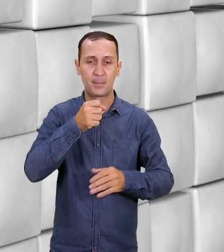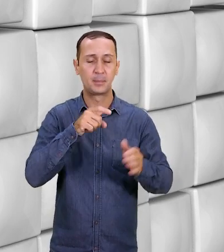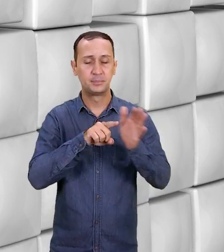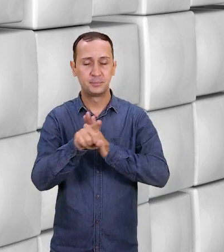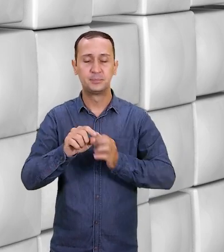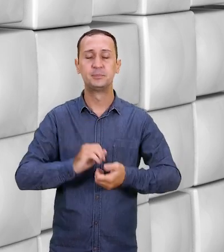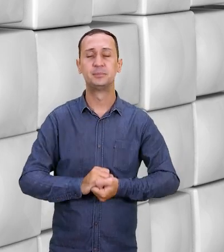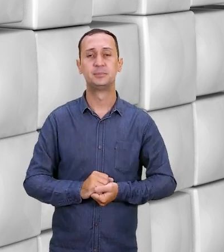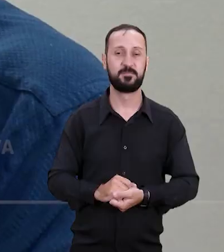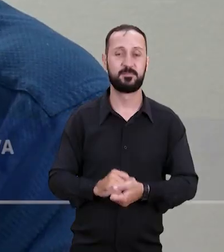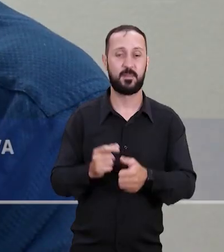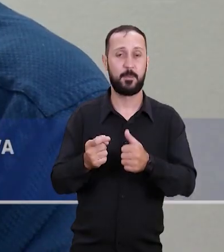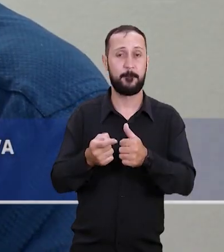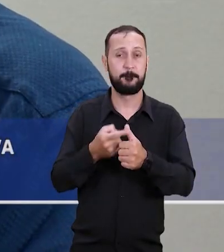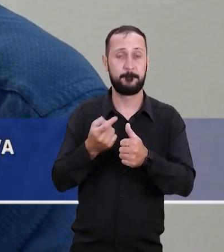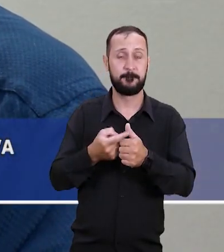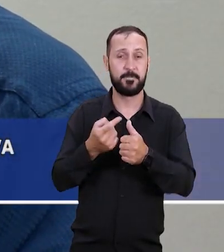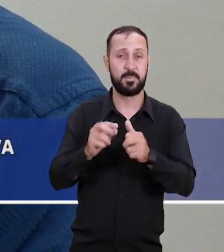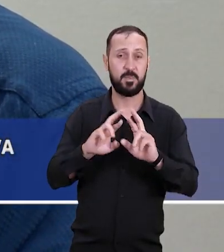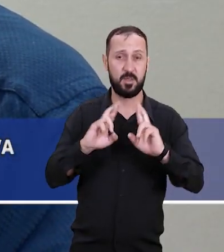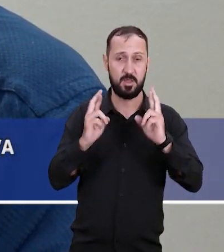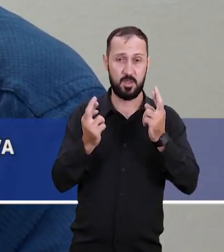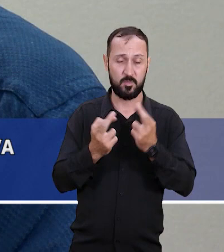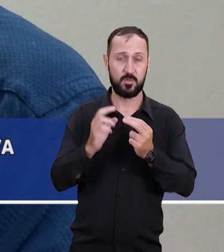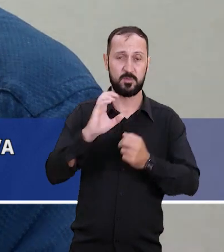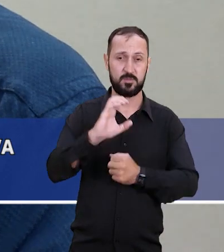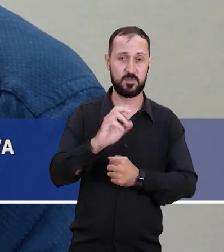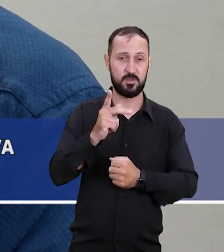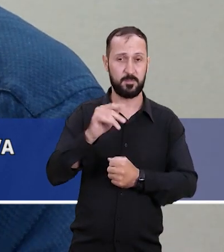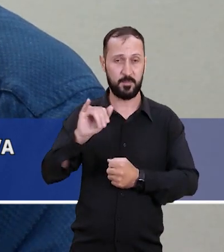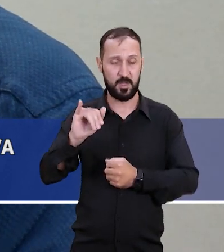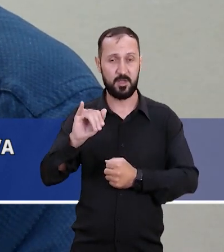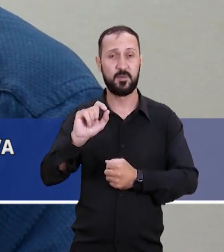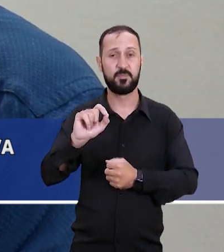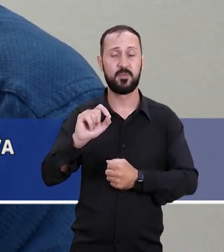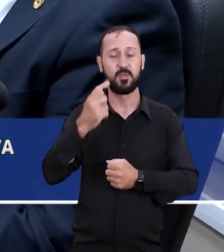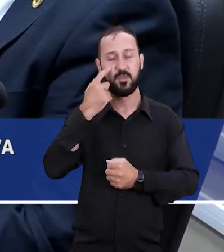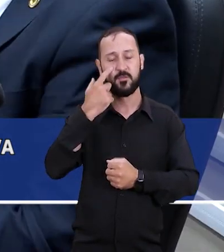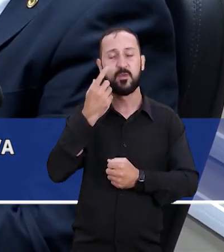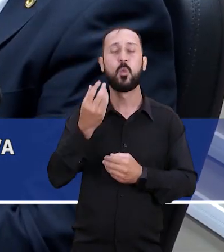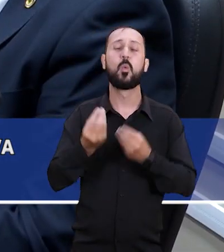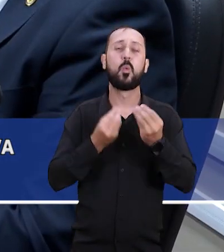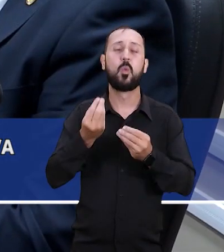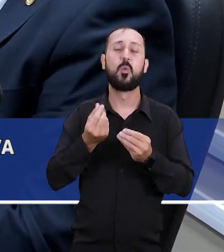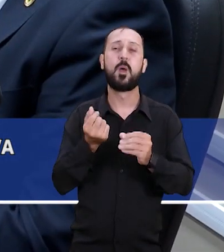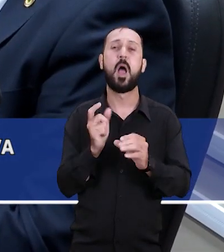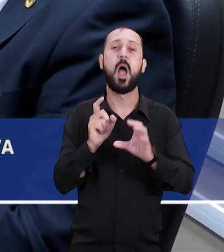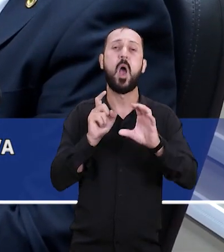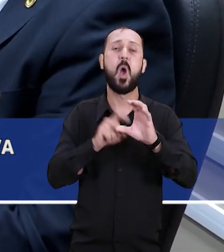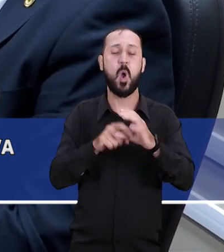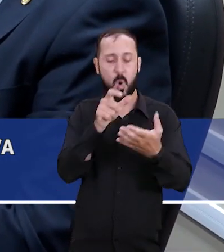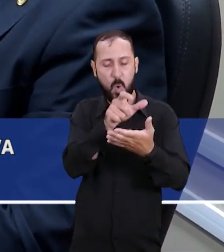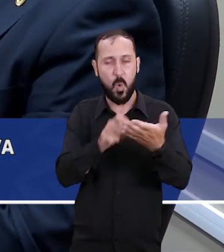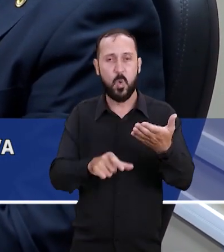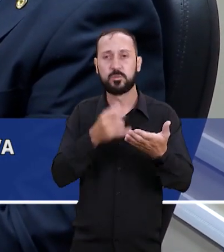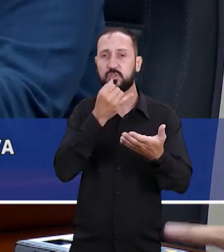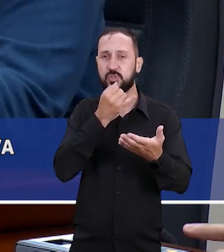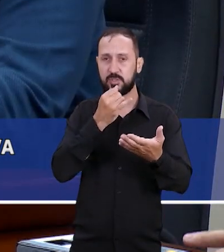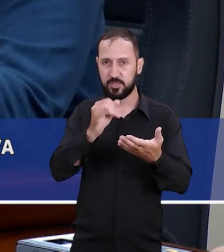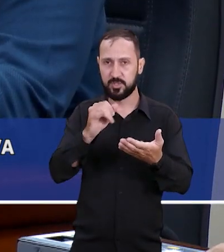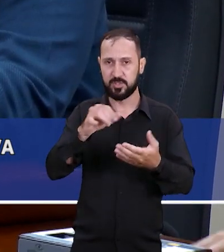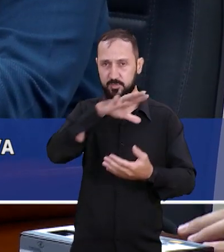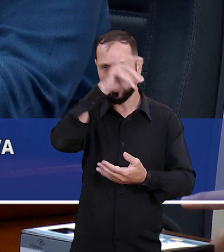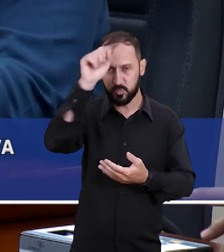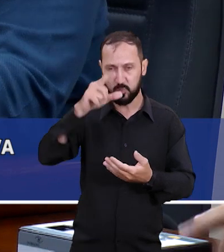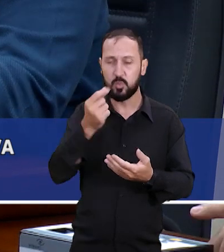primeiras oitivas. Na primeira reunião da Comissão Parlamentar de Inquérito, que investiga o aumento nas contas de energia elétrica